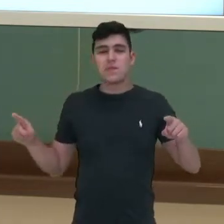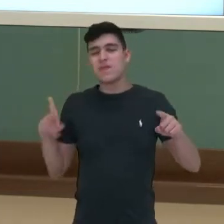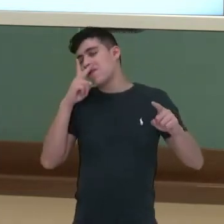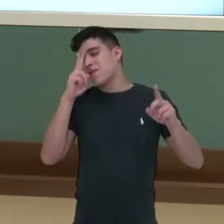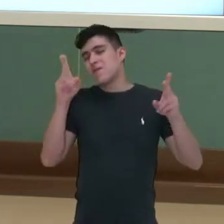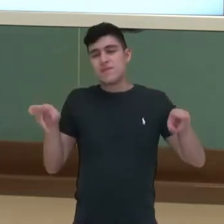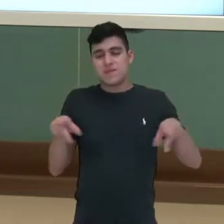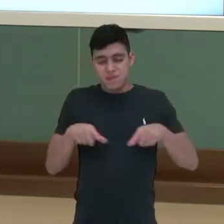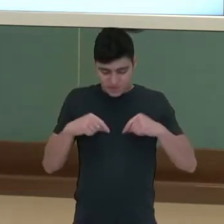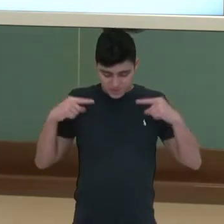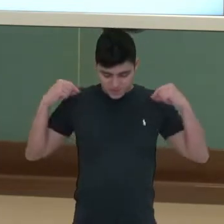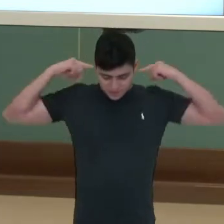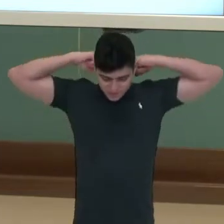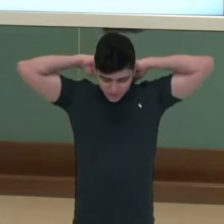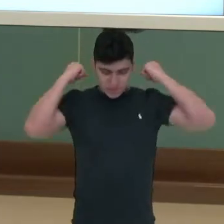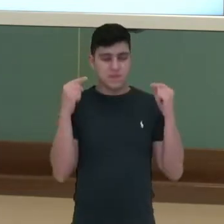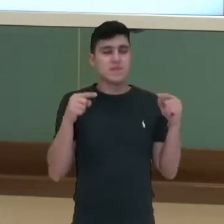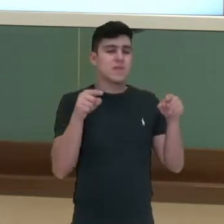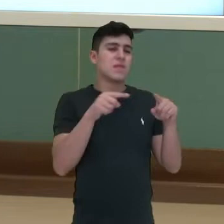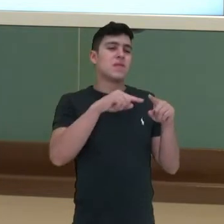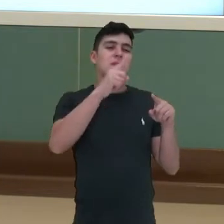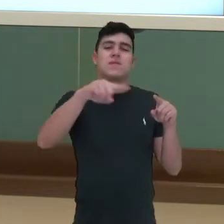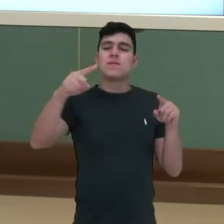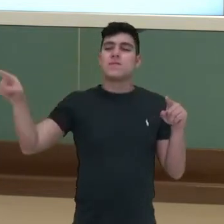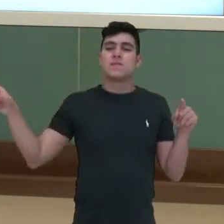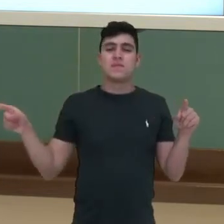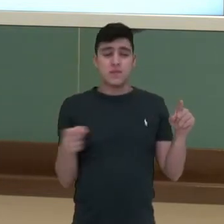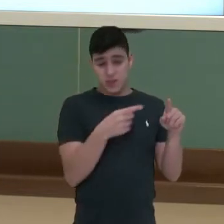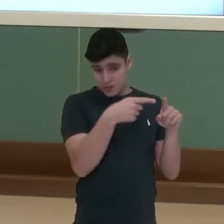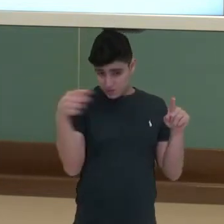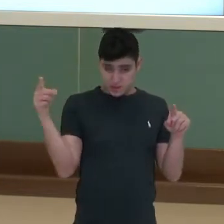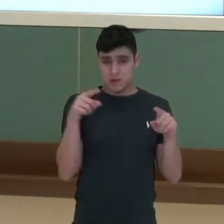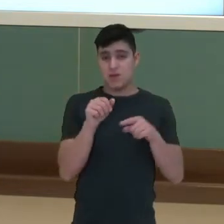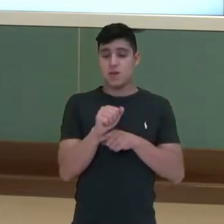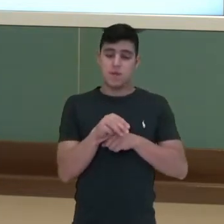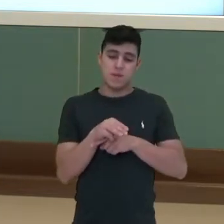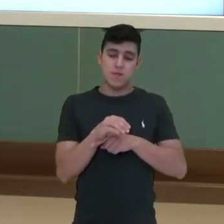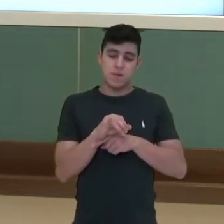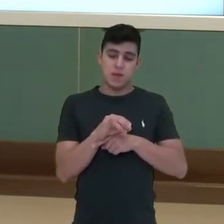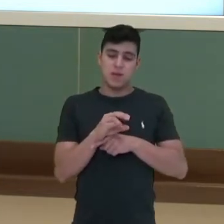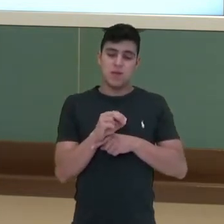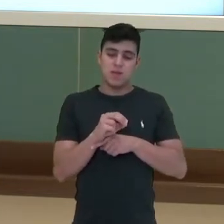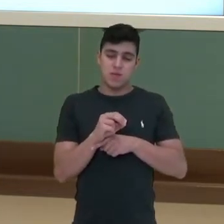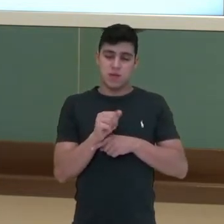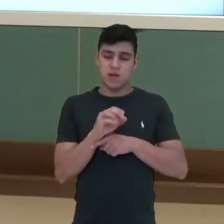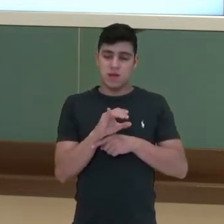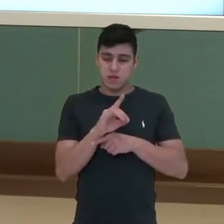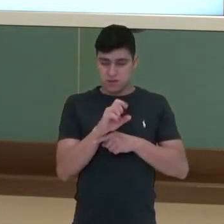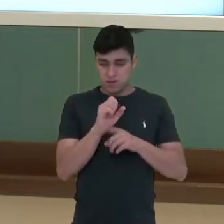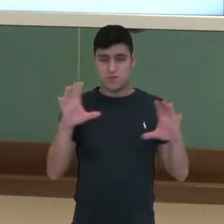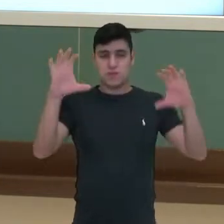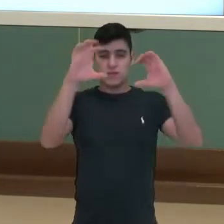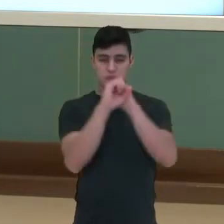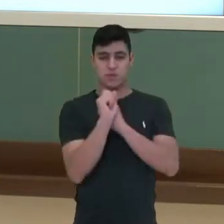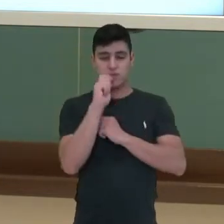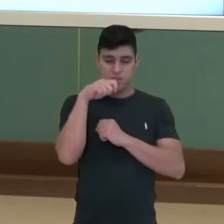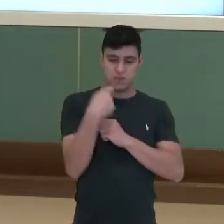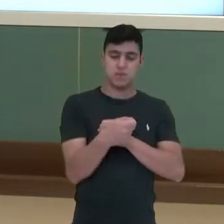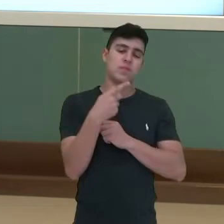por exemplo. Então eu tenho aqui um colar de aminoácidos. Vários aminoácidos juntos forma